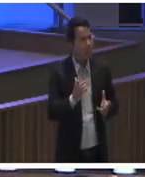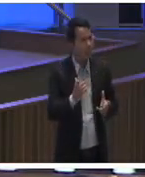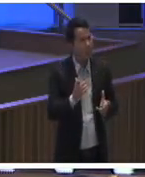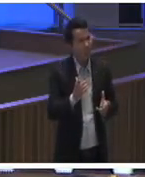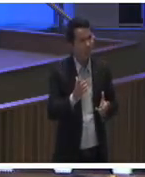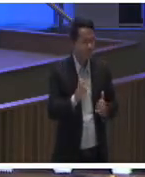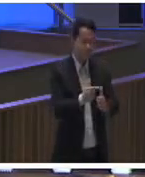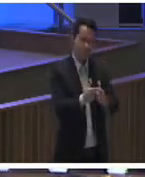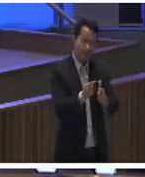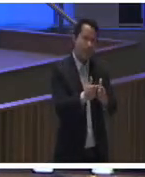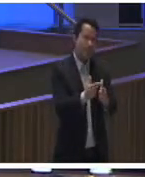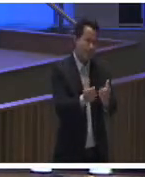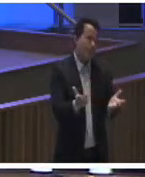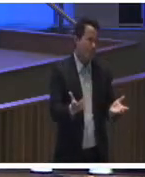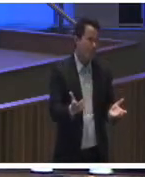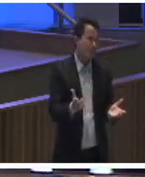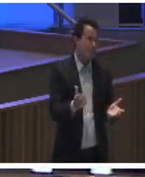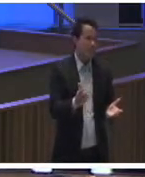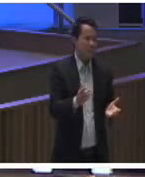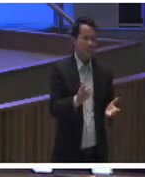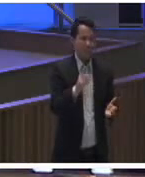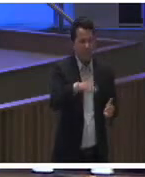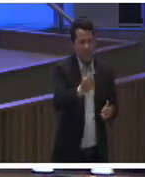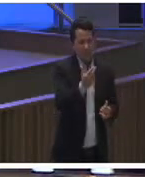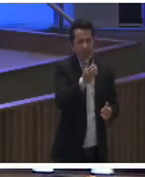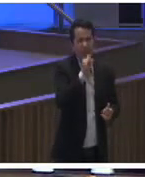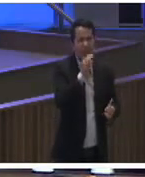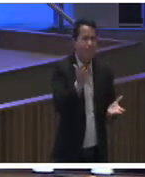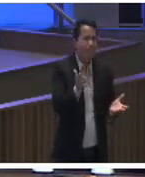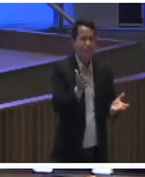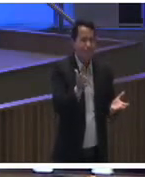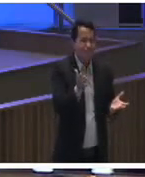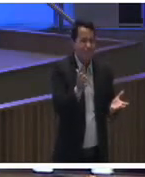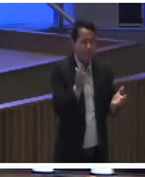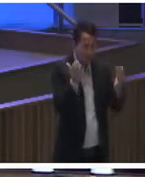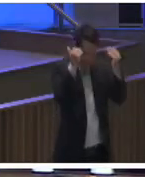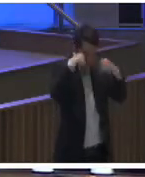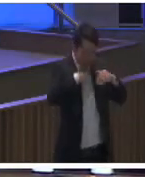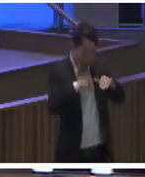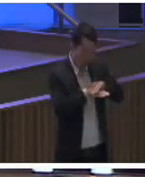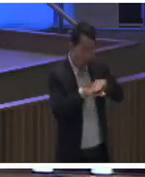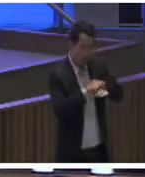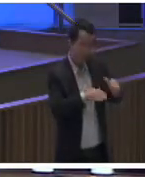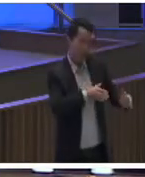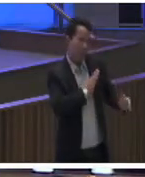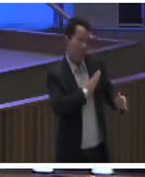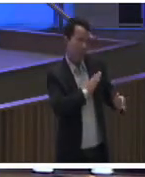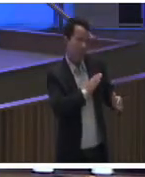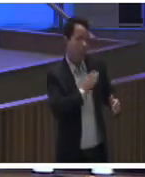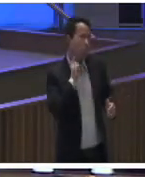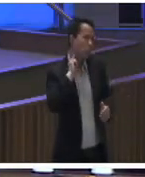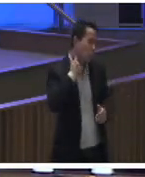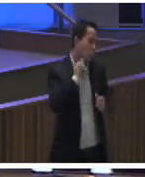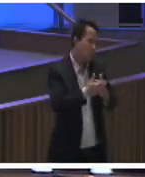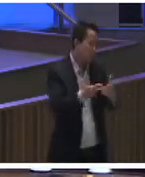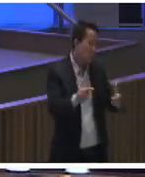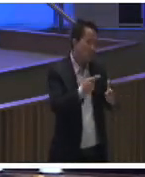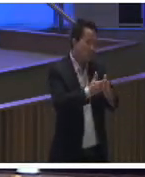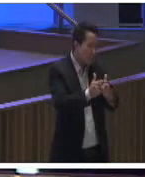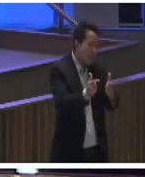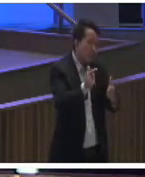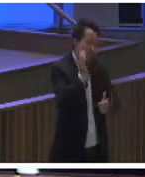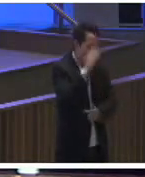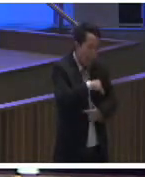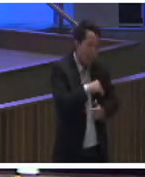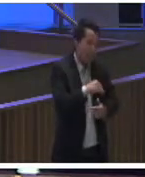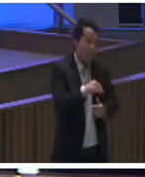é? Aquelas coisas ruins que a qualquer momento podiam ressurgir das cinzas. E então Paulo,